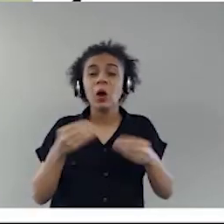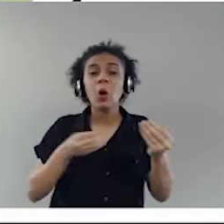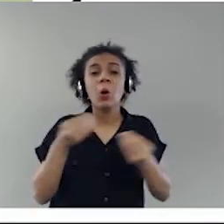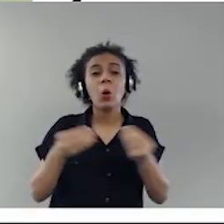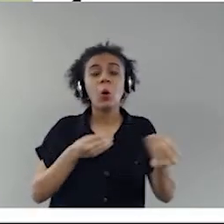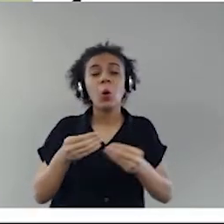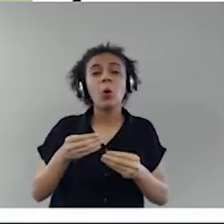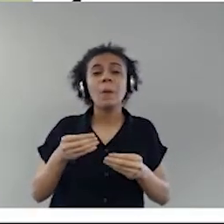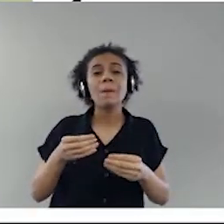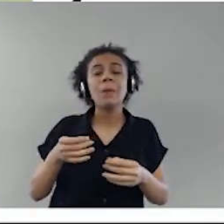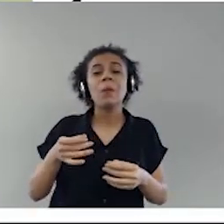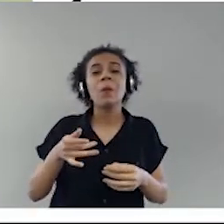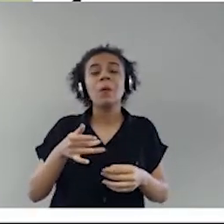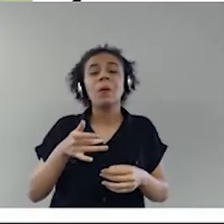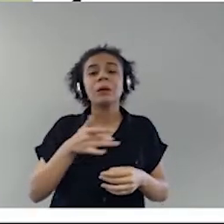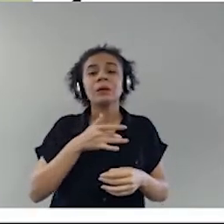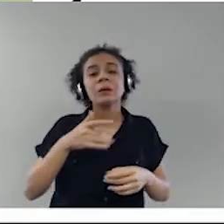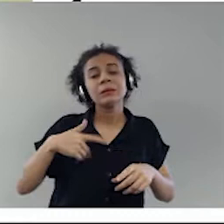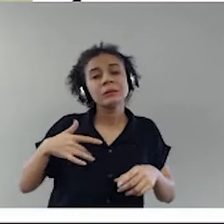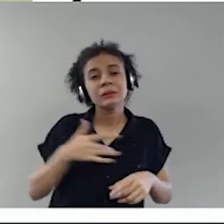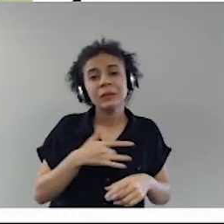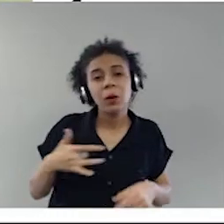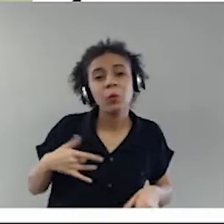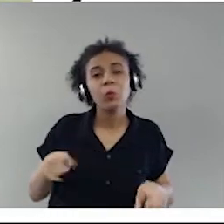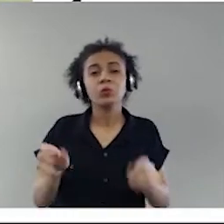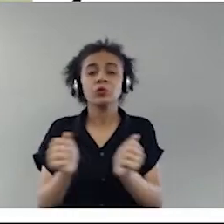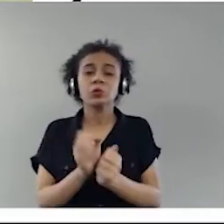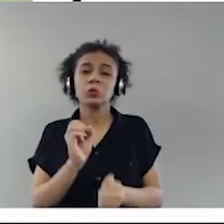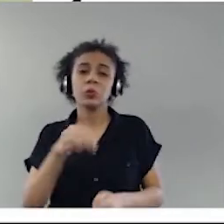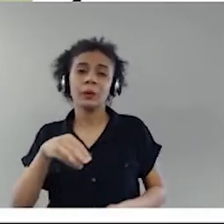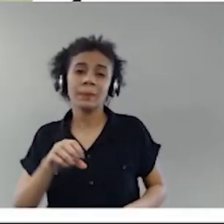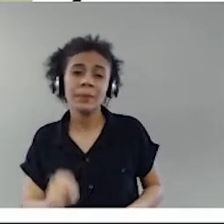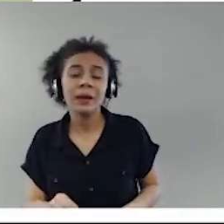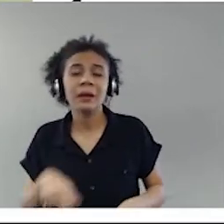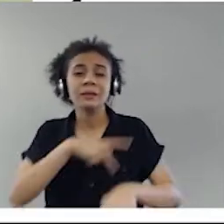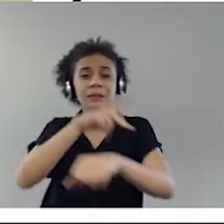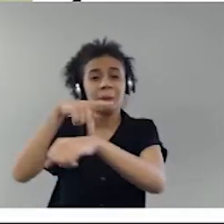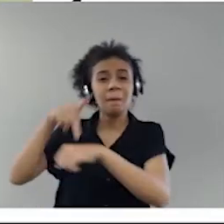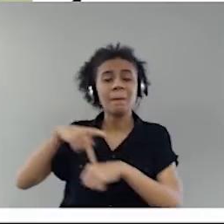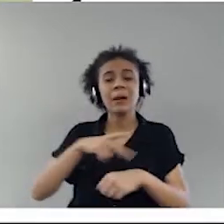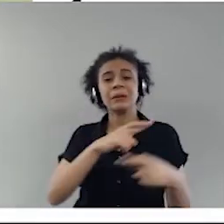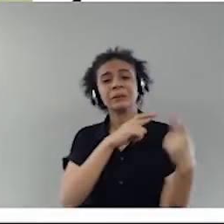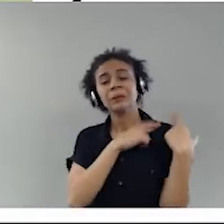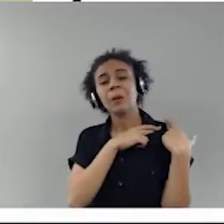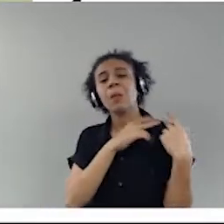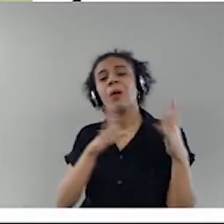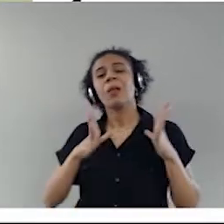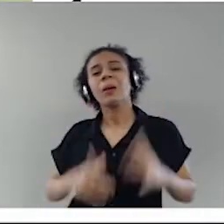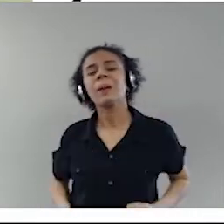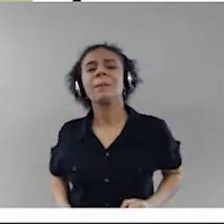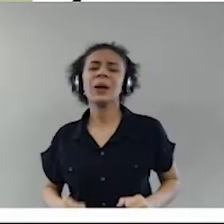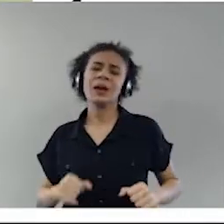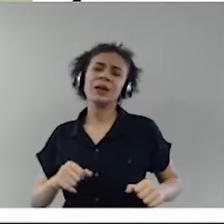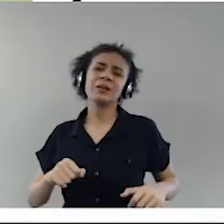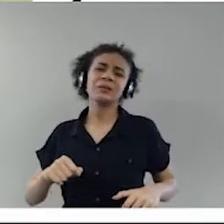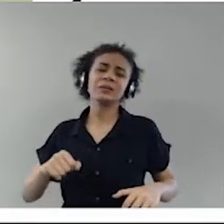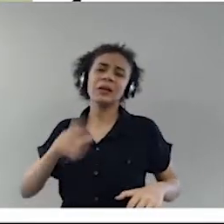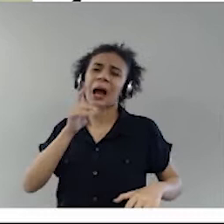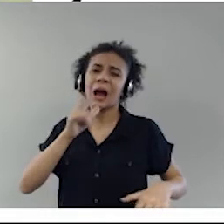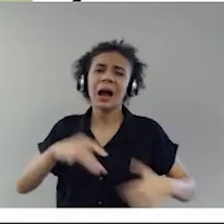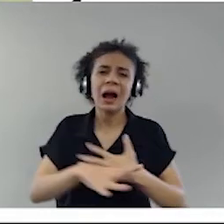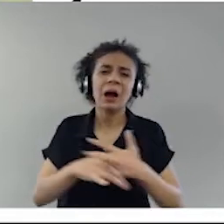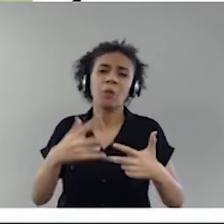Internacional, inclusive o papel da Organização Mundial da Saúde, dos países, a responsabilidade social e